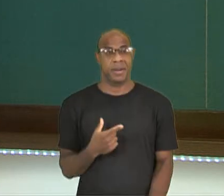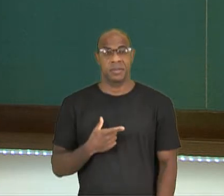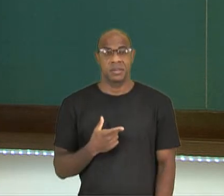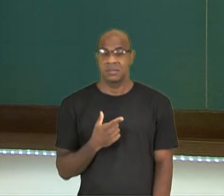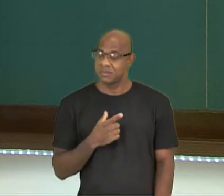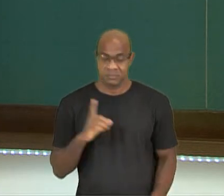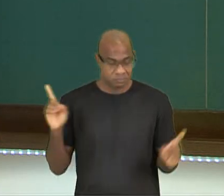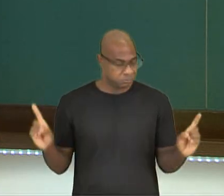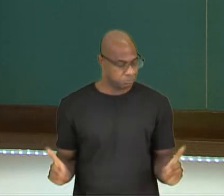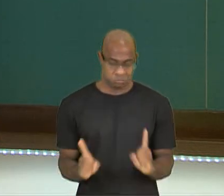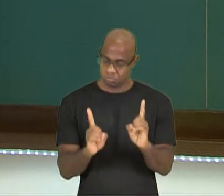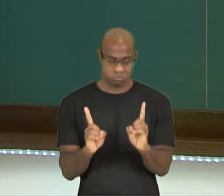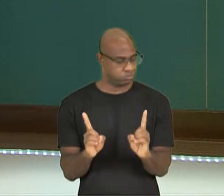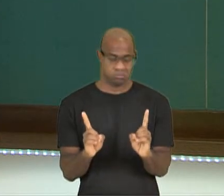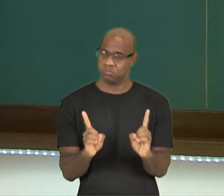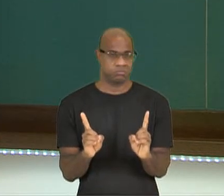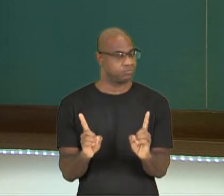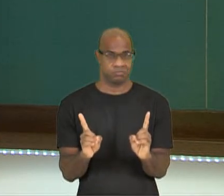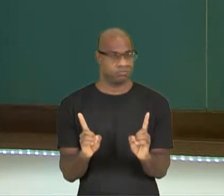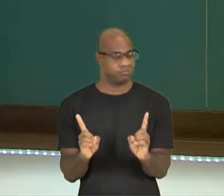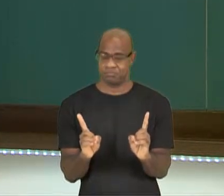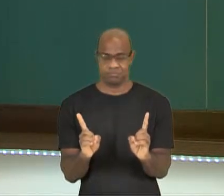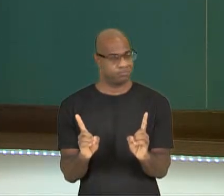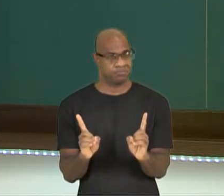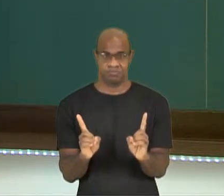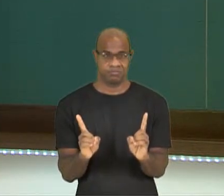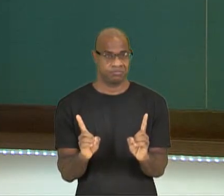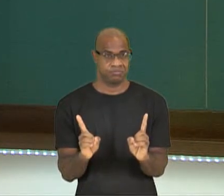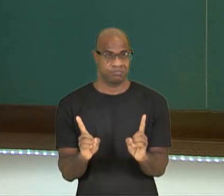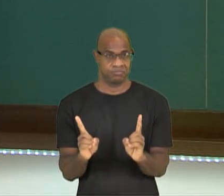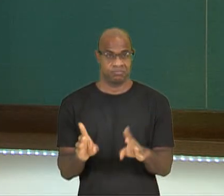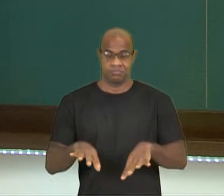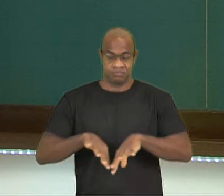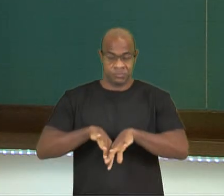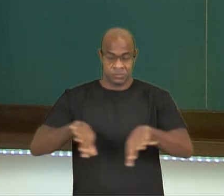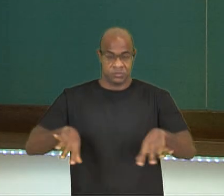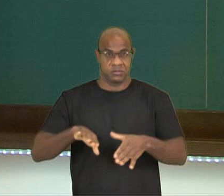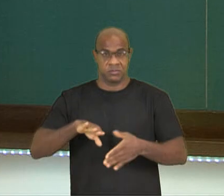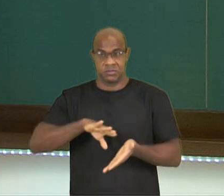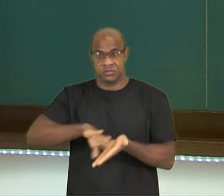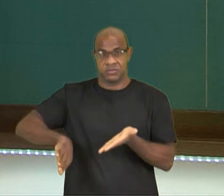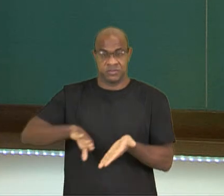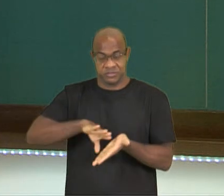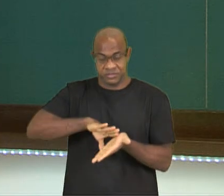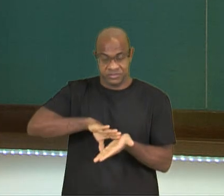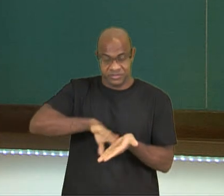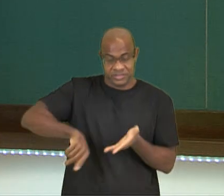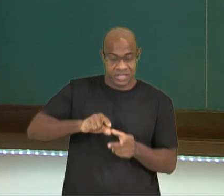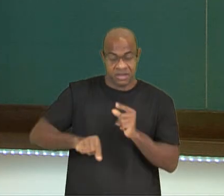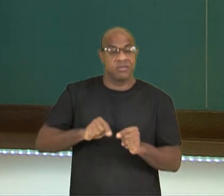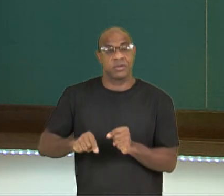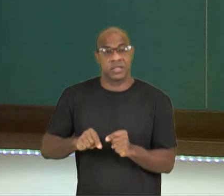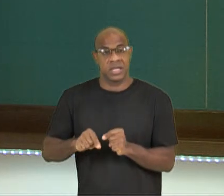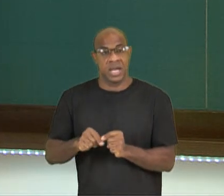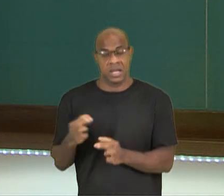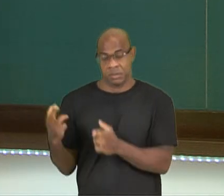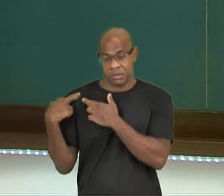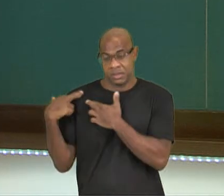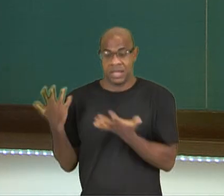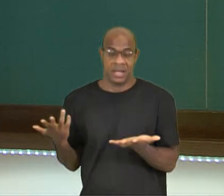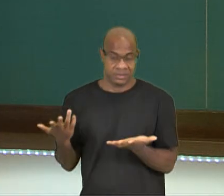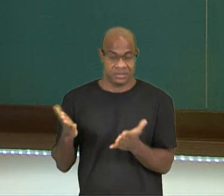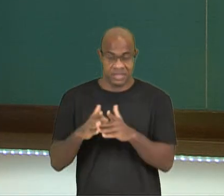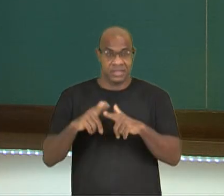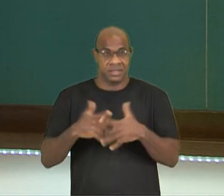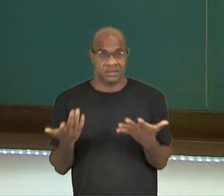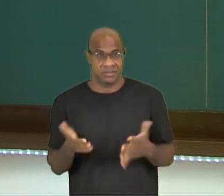aquela pessoa. Os papas foram excomungados, um de cada um, né? Então, assim, tinha o Papa